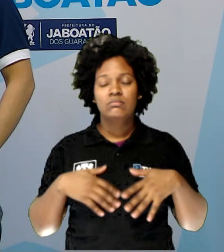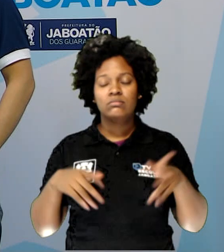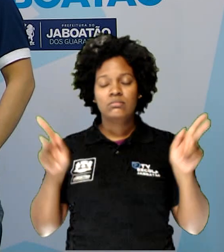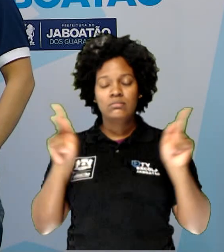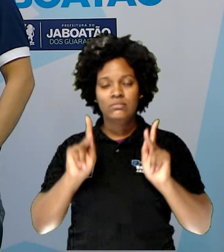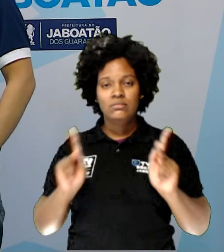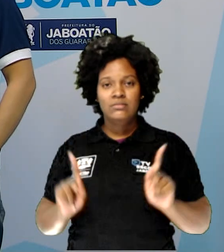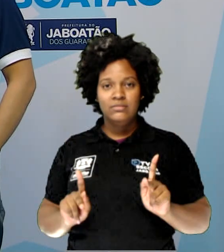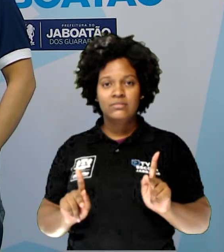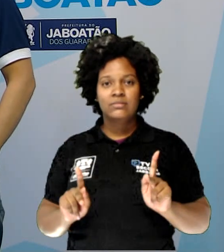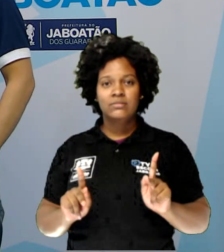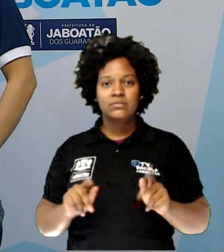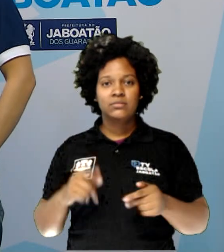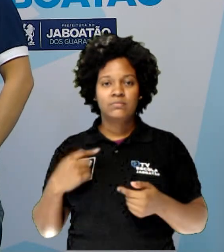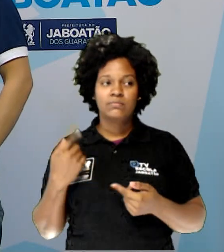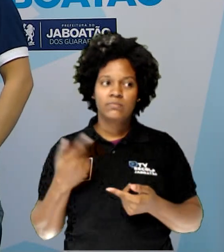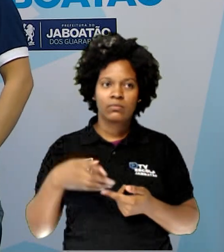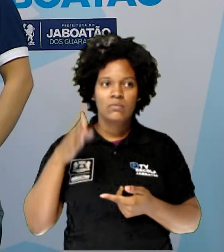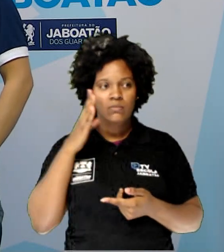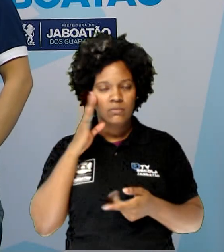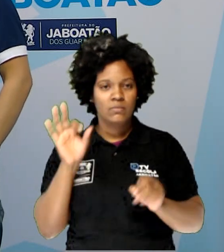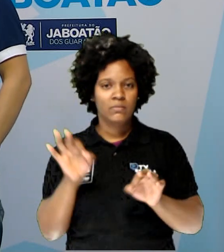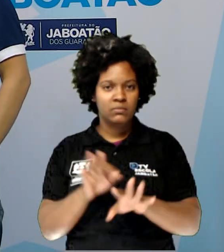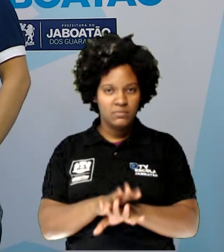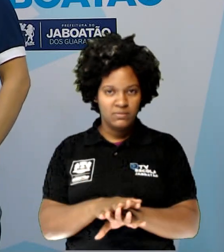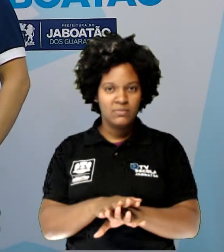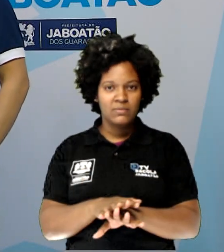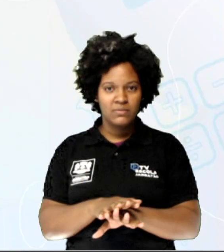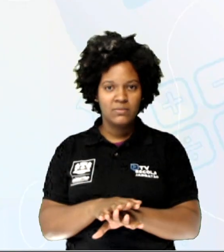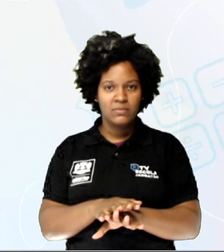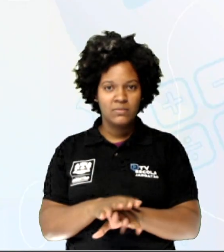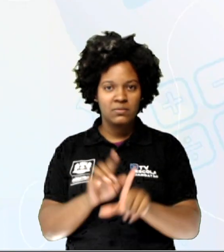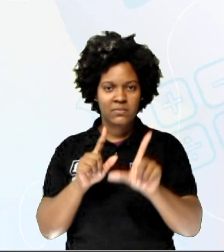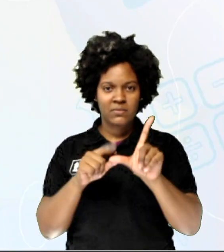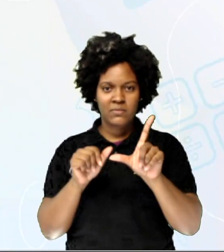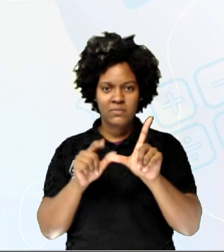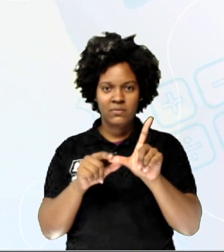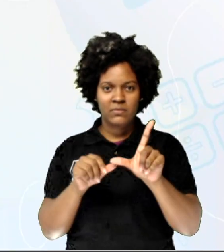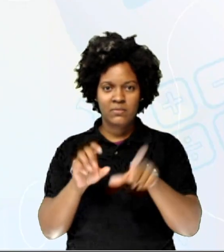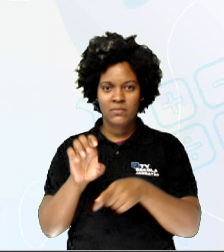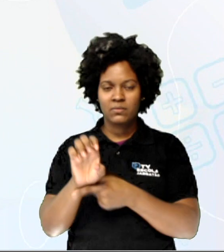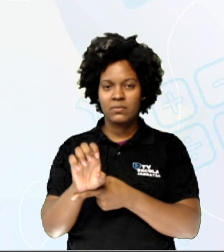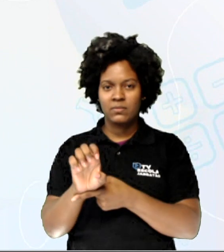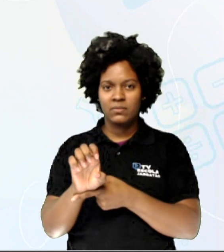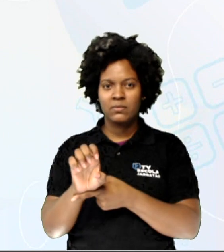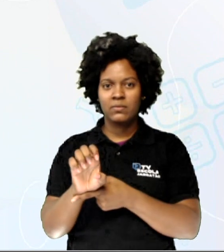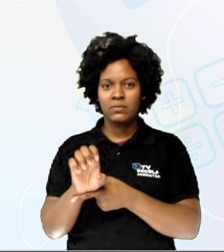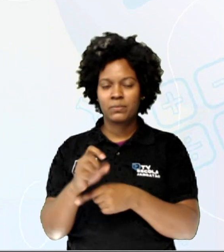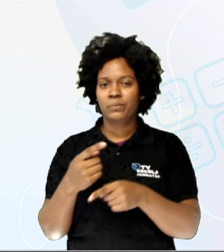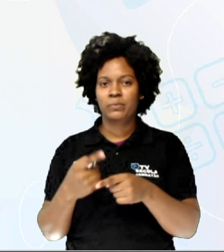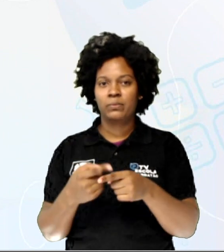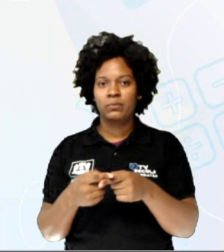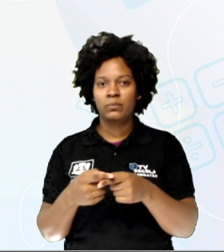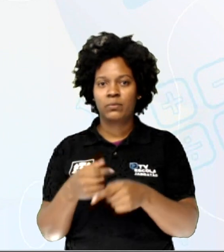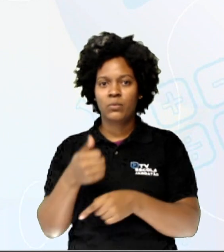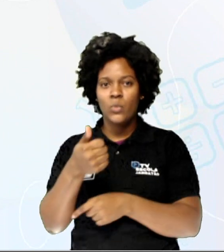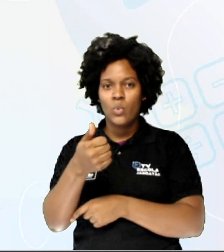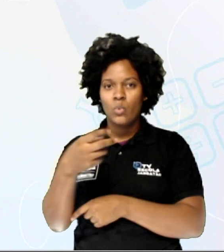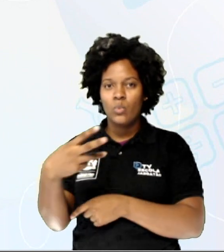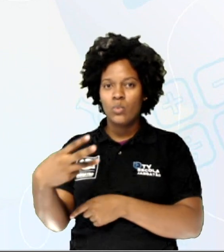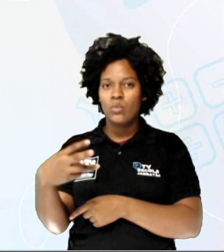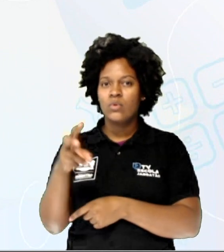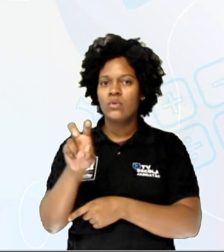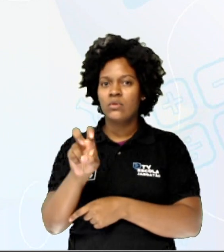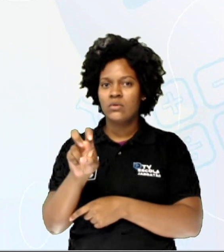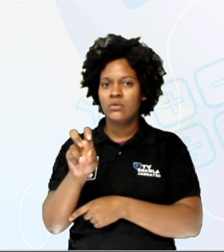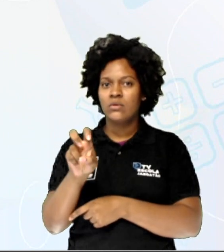está. Logo, a gente chega ao nosso gabarito, que é o item E, porque 1, 3 e 5